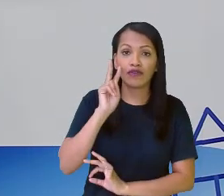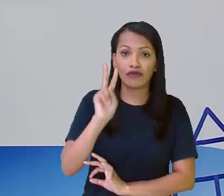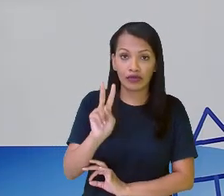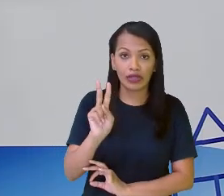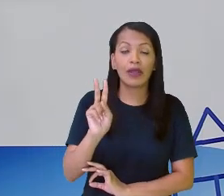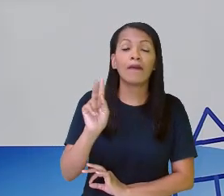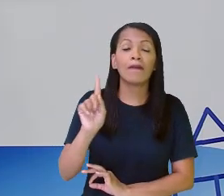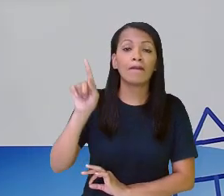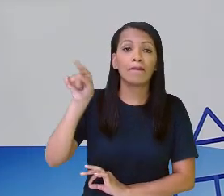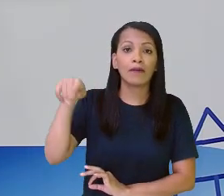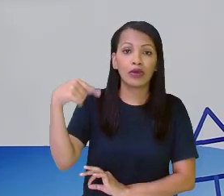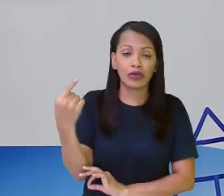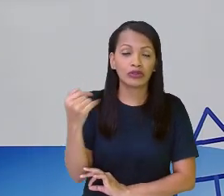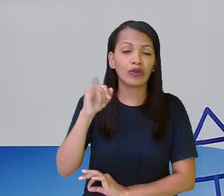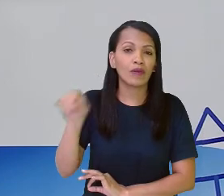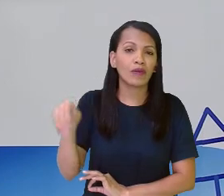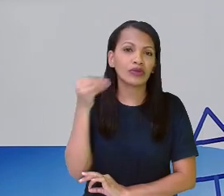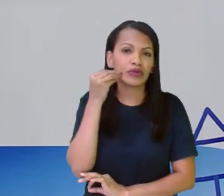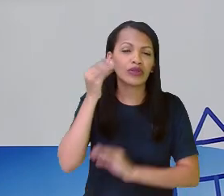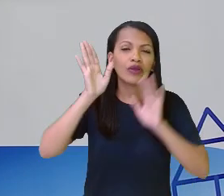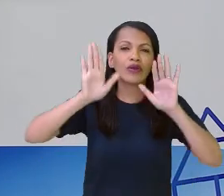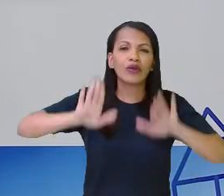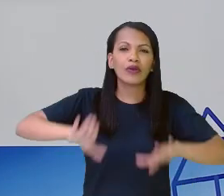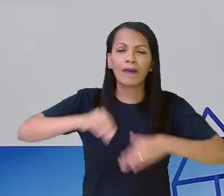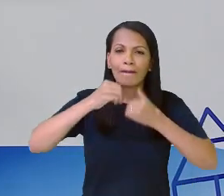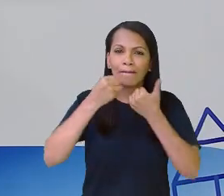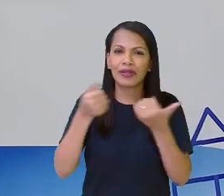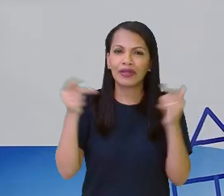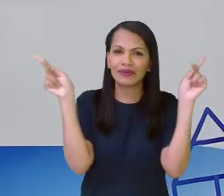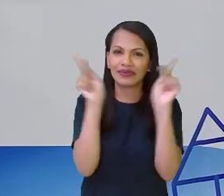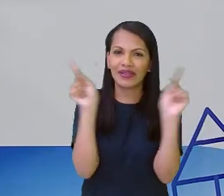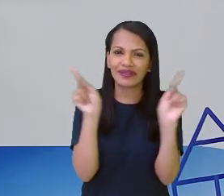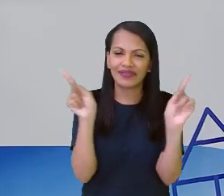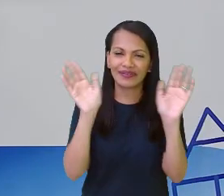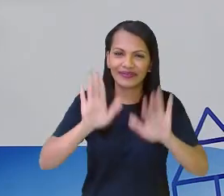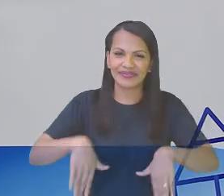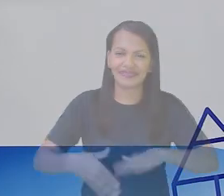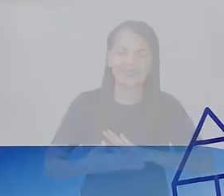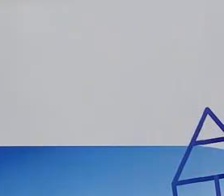próxima oportunidade. Fiquem bem, fiquem em paz. Tchau, tchau.